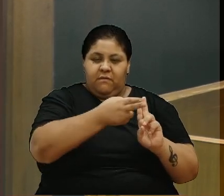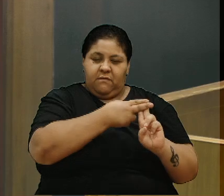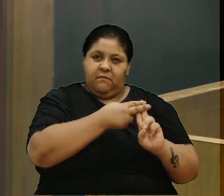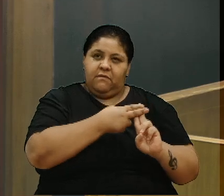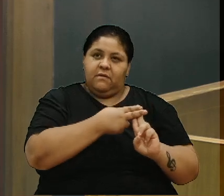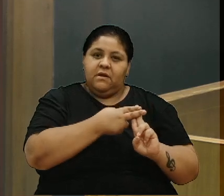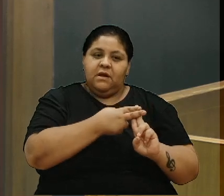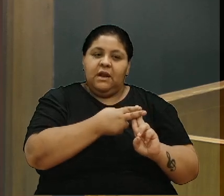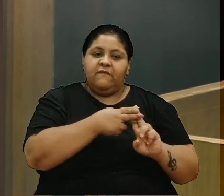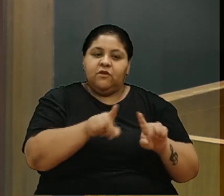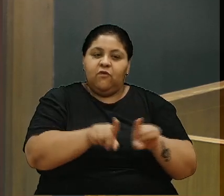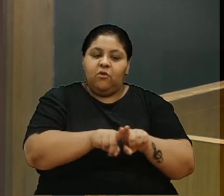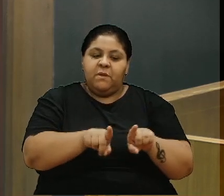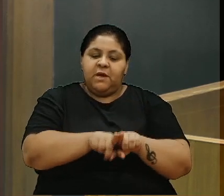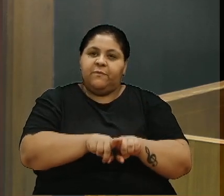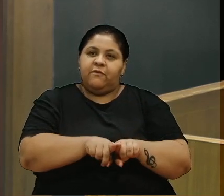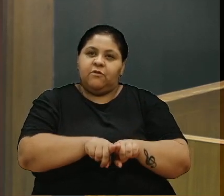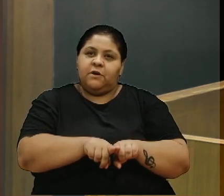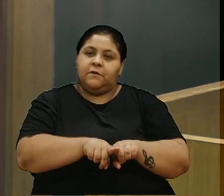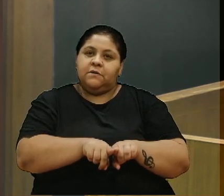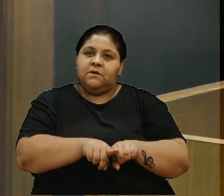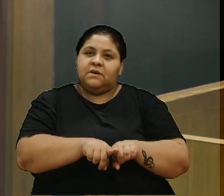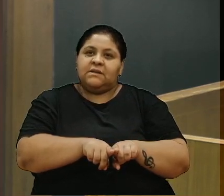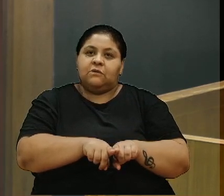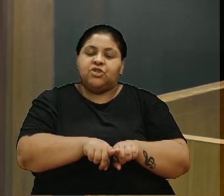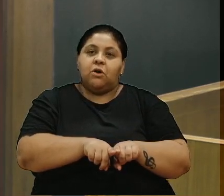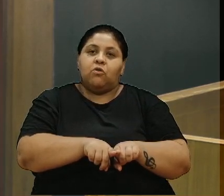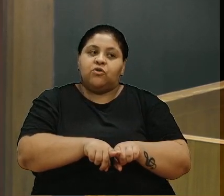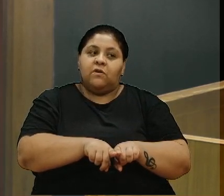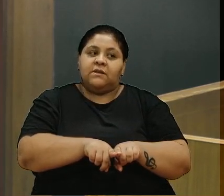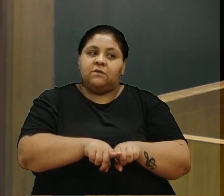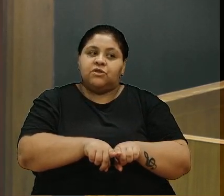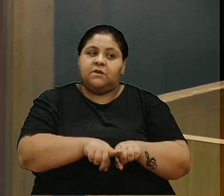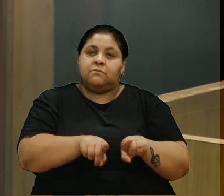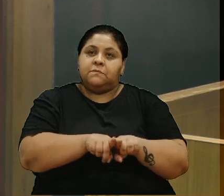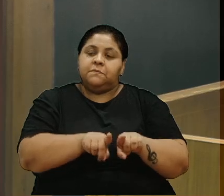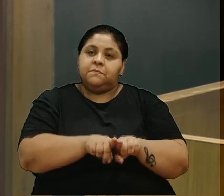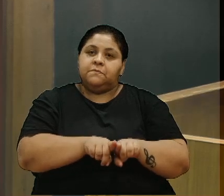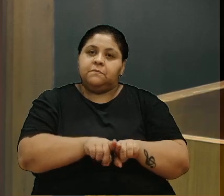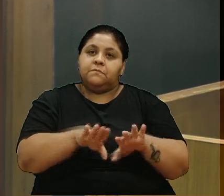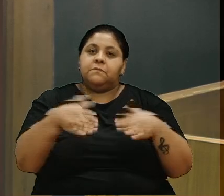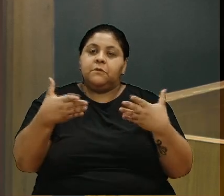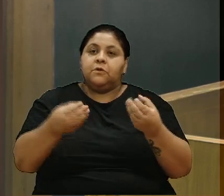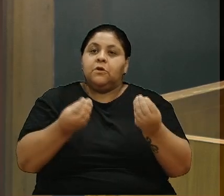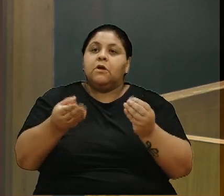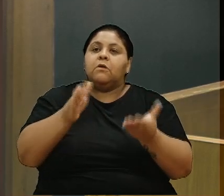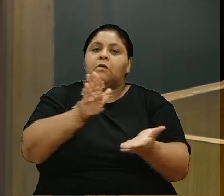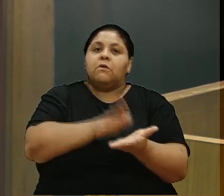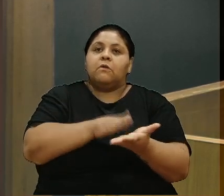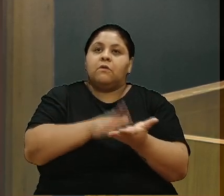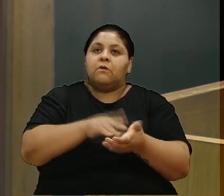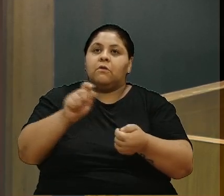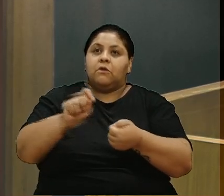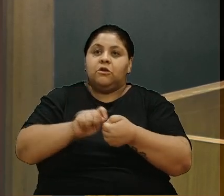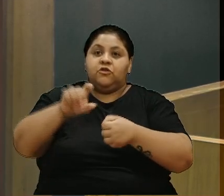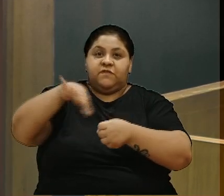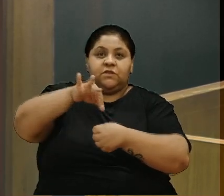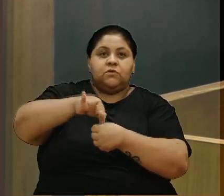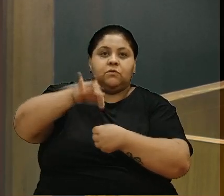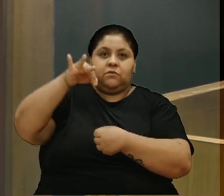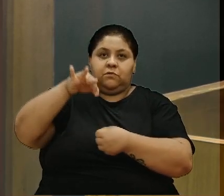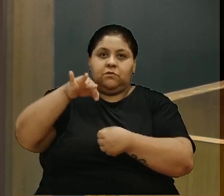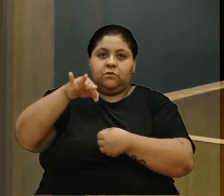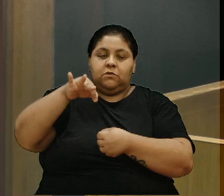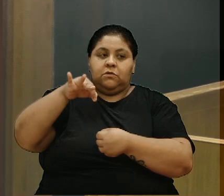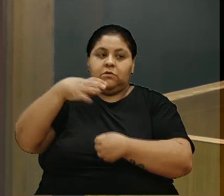é gratuito e é ilimitado, todos vêm para cá. Então, o que eu propus? A gente fazer esse consórcio de